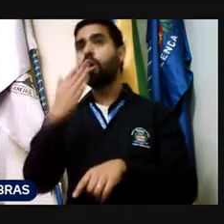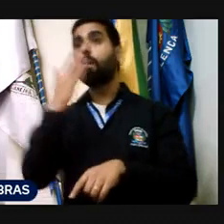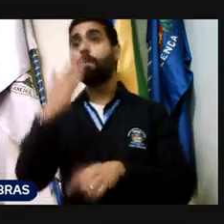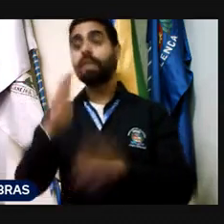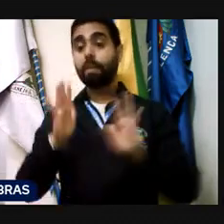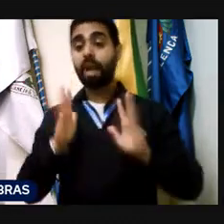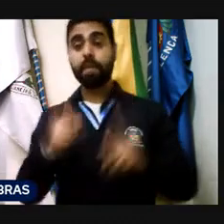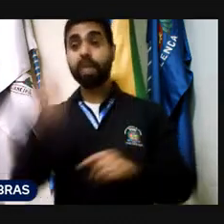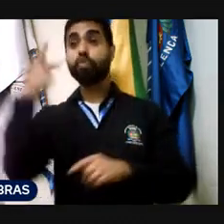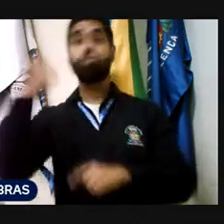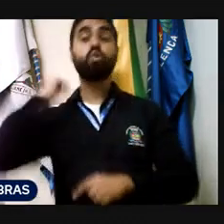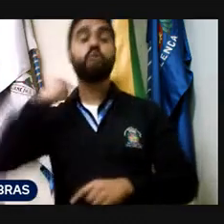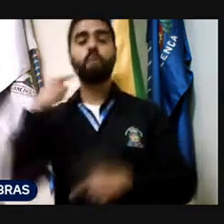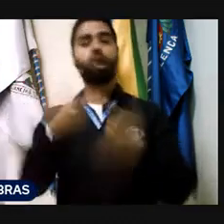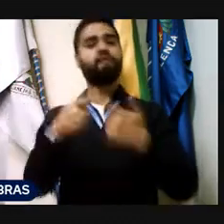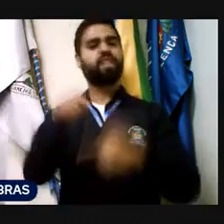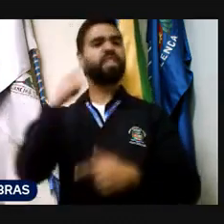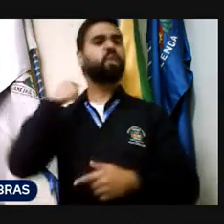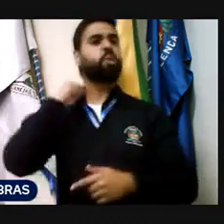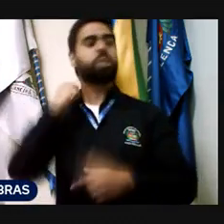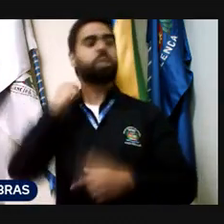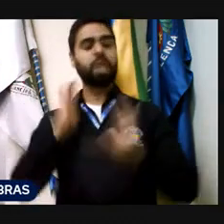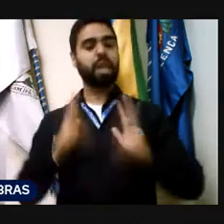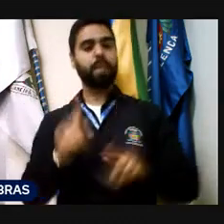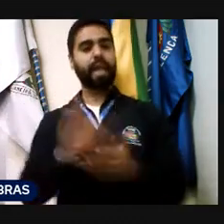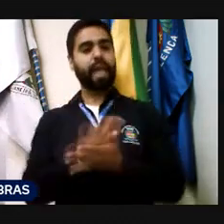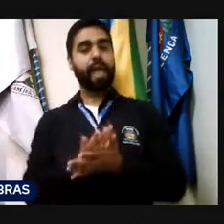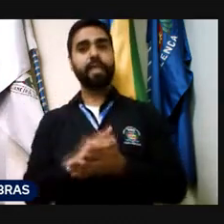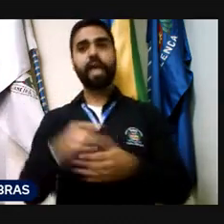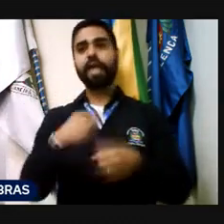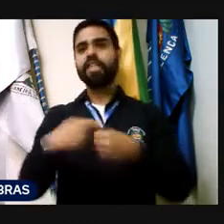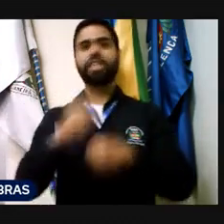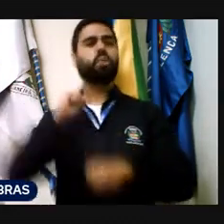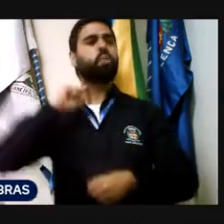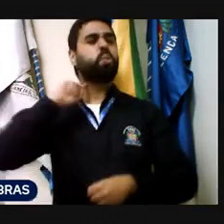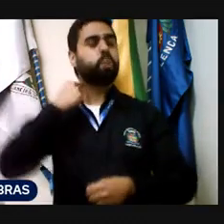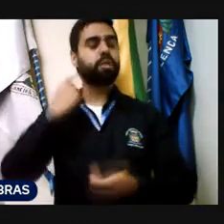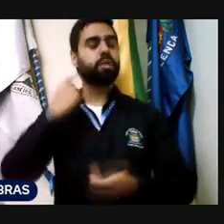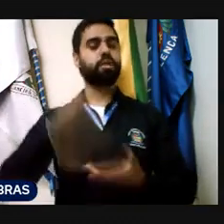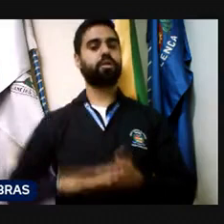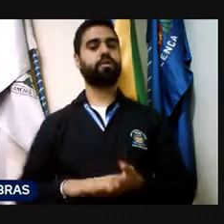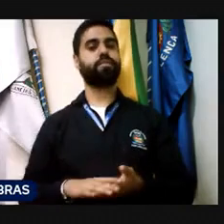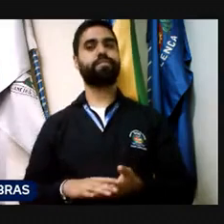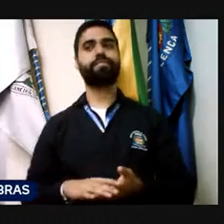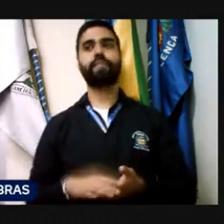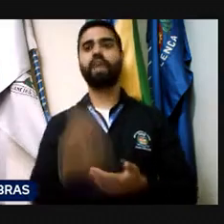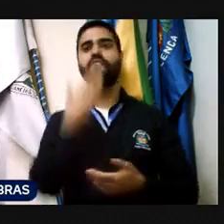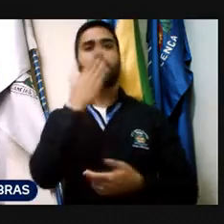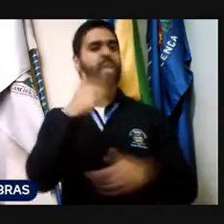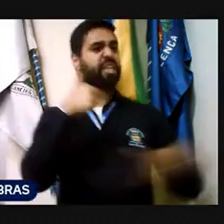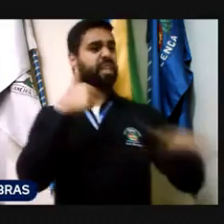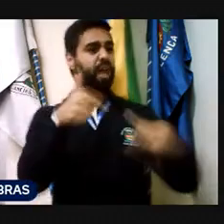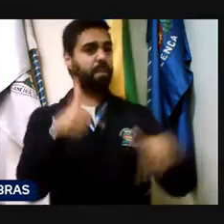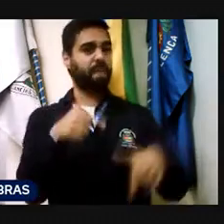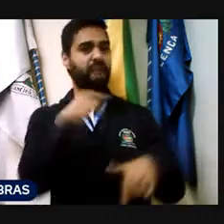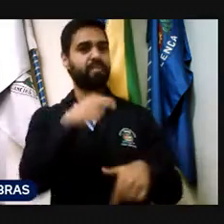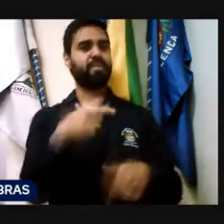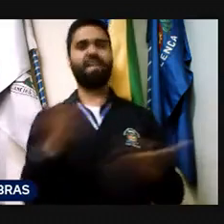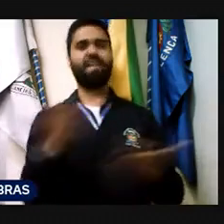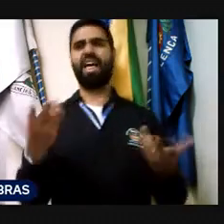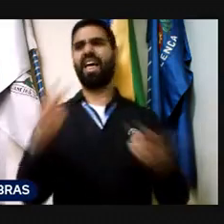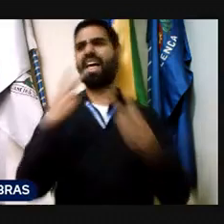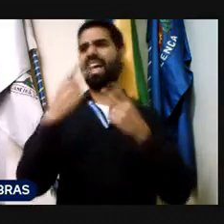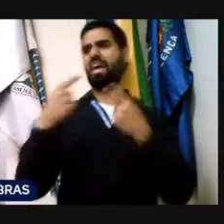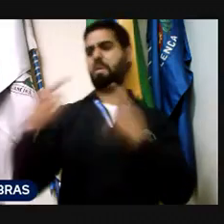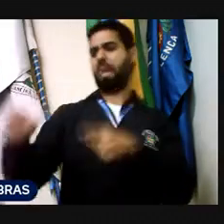sua sujeira, porque você não limpa, a cidade está imunda, e aí quando a gente vai pedir serviço, você vai para a rádio